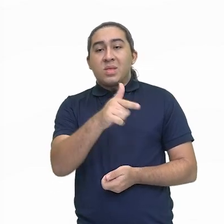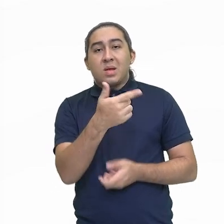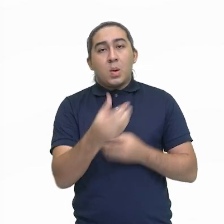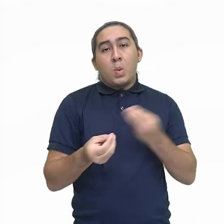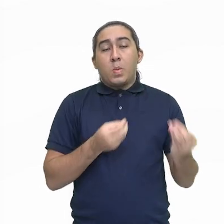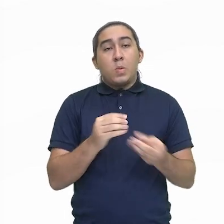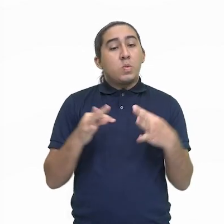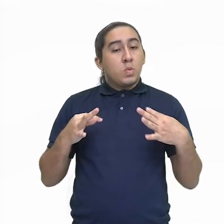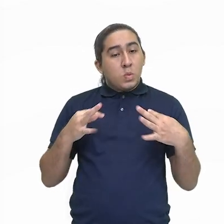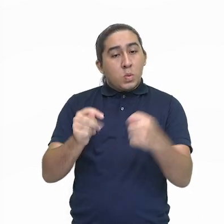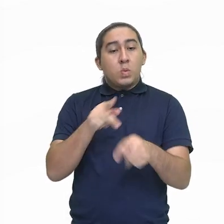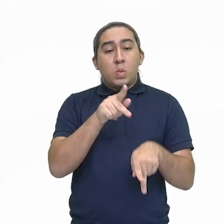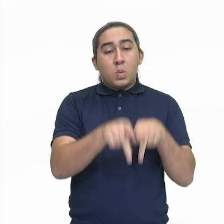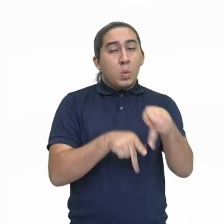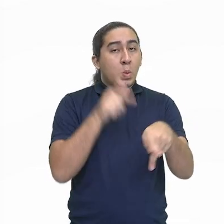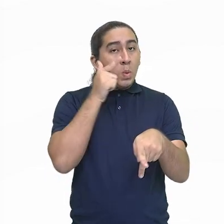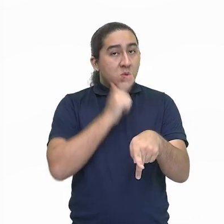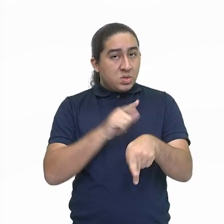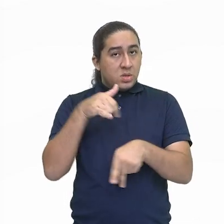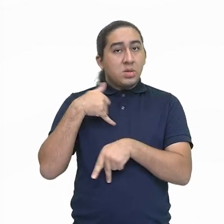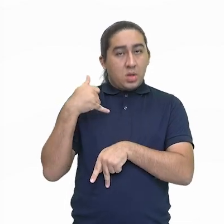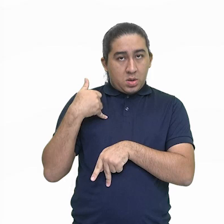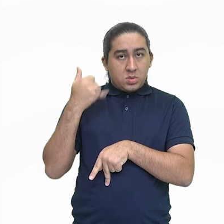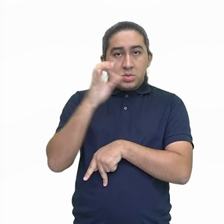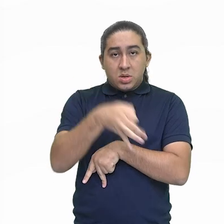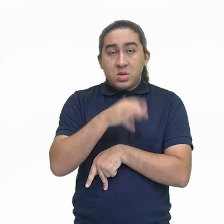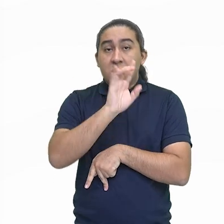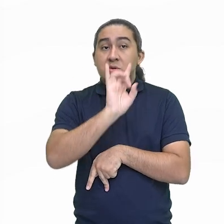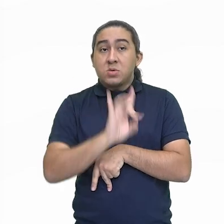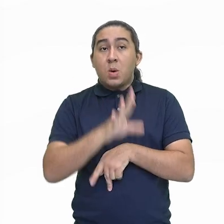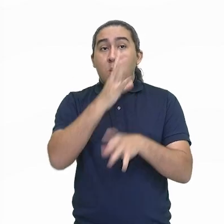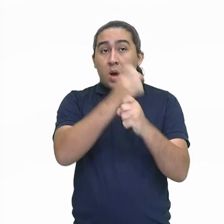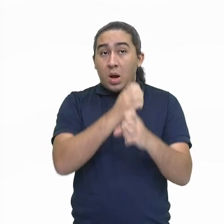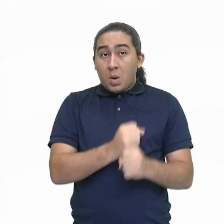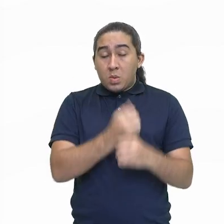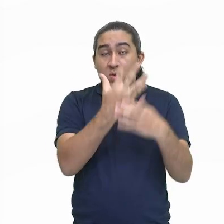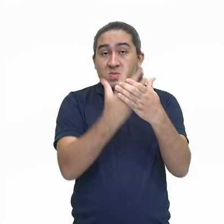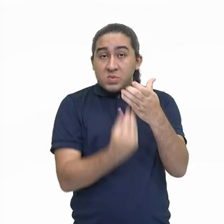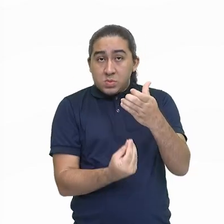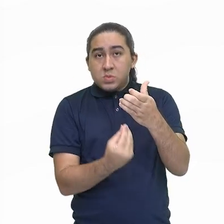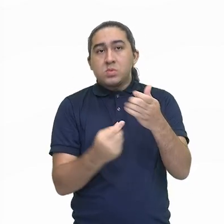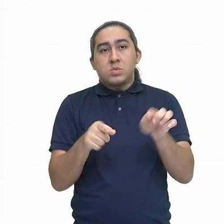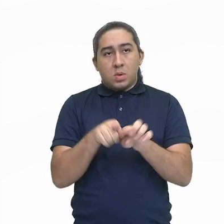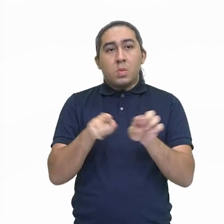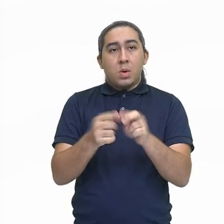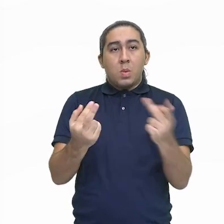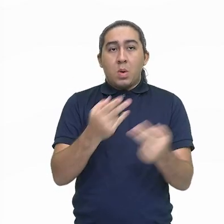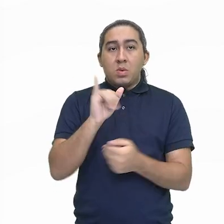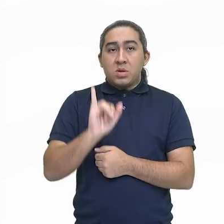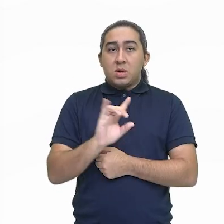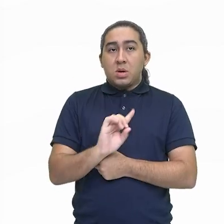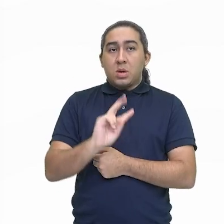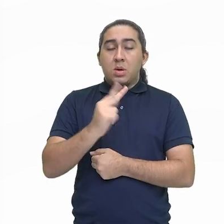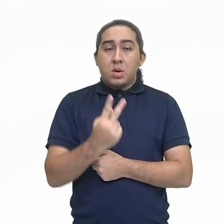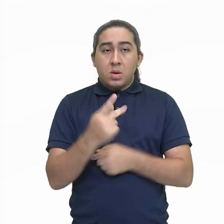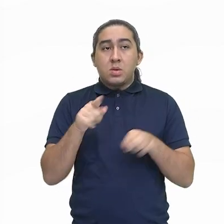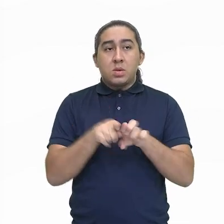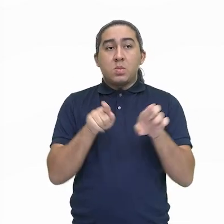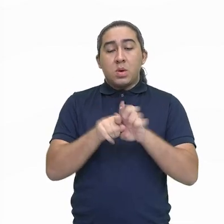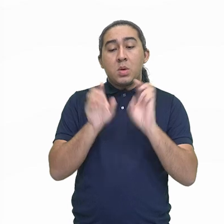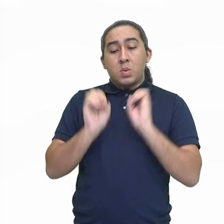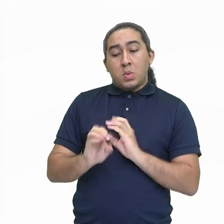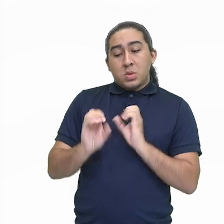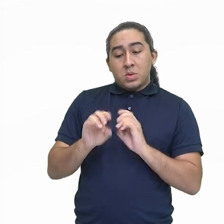chegar ali àquela idade, né? A gente tem uma média, tá bom, gente? Assim como o IDH, assim como a